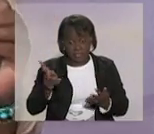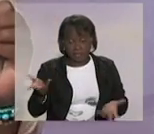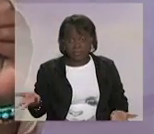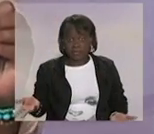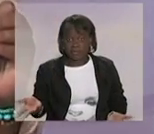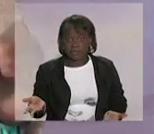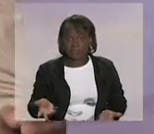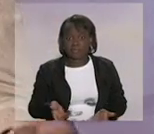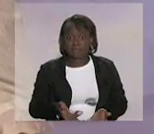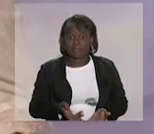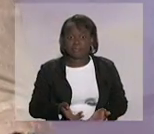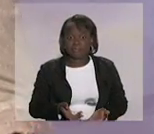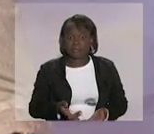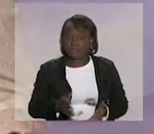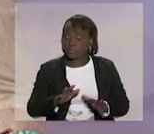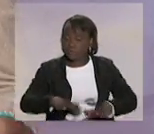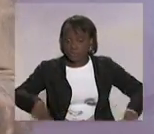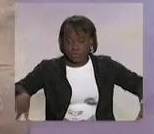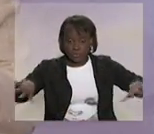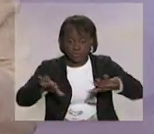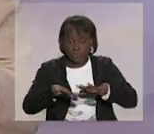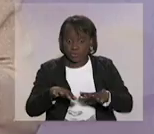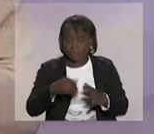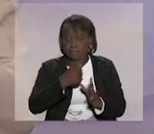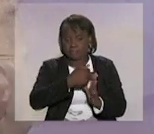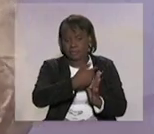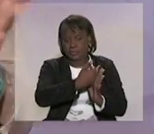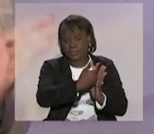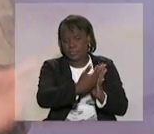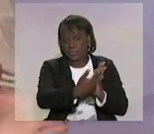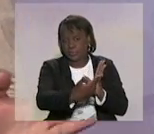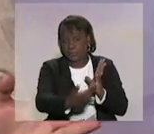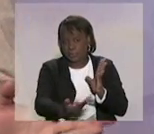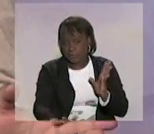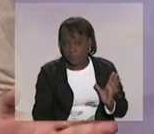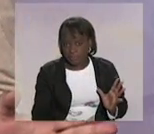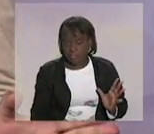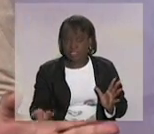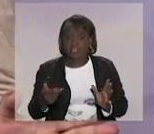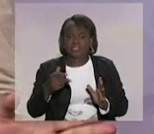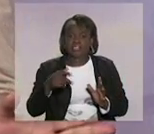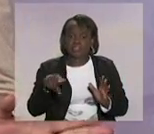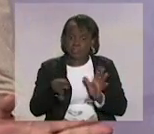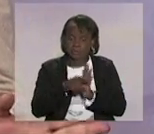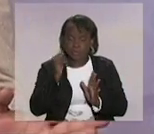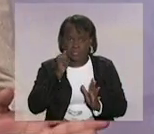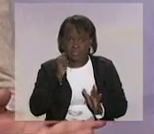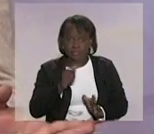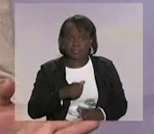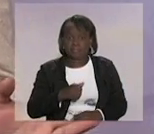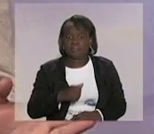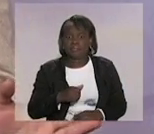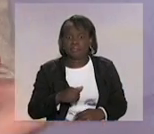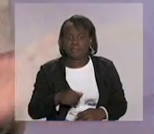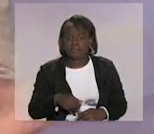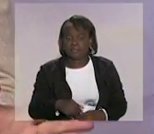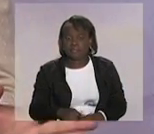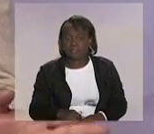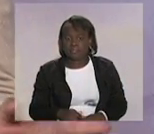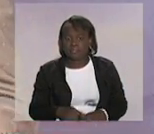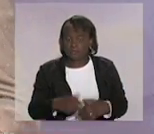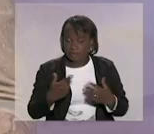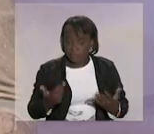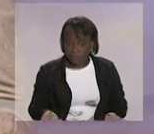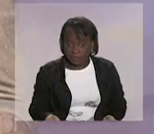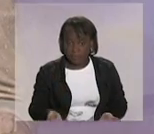seus parentes, né, e todo esse leque mais amplo do gênero feminino, né,